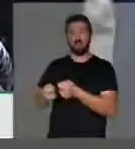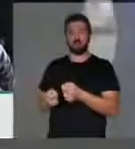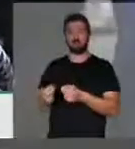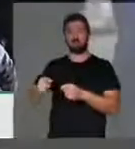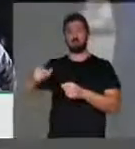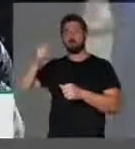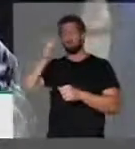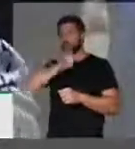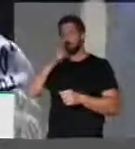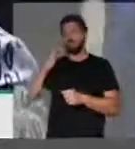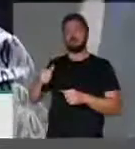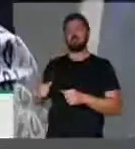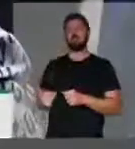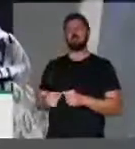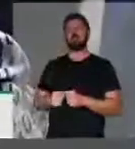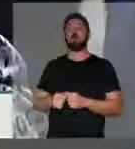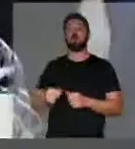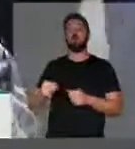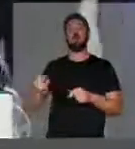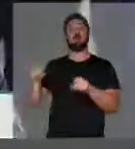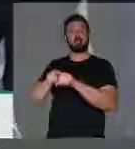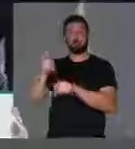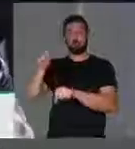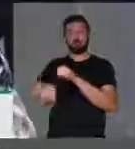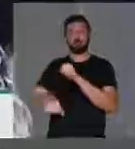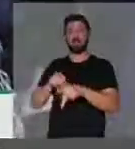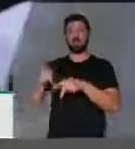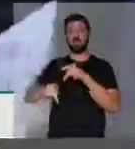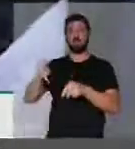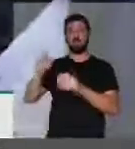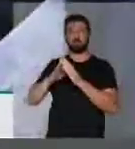para sacrificar, até exterminar o povo da favela.